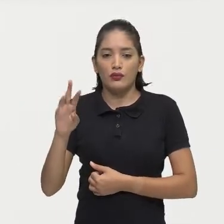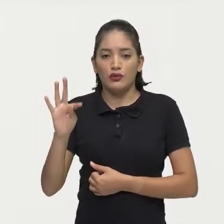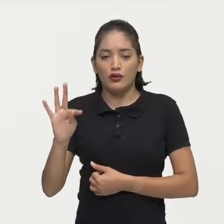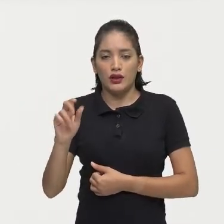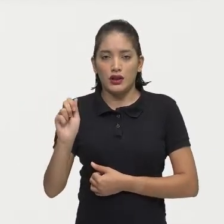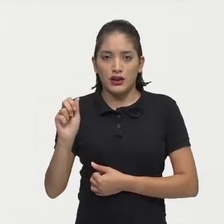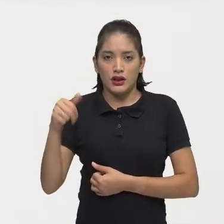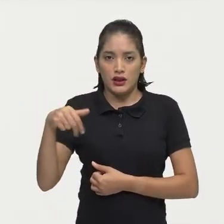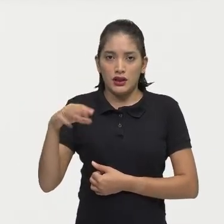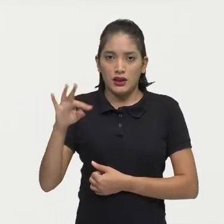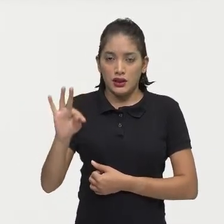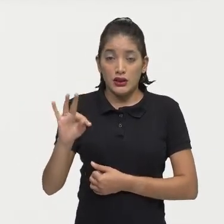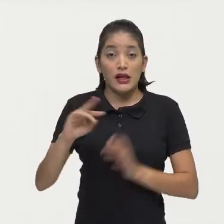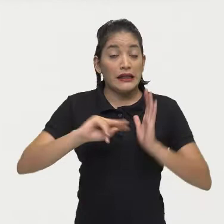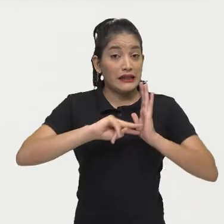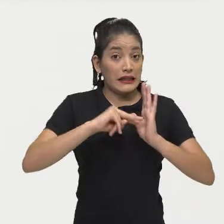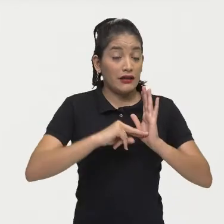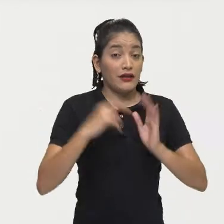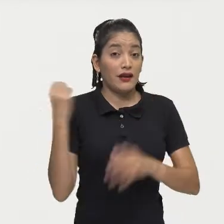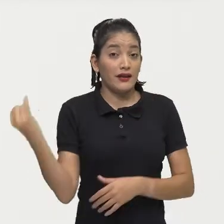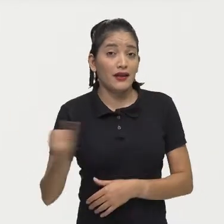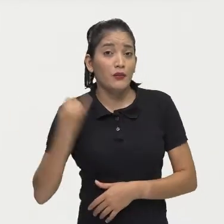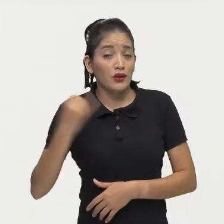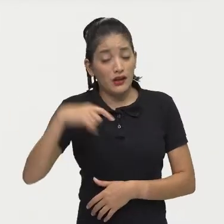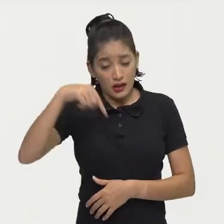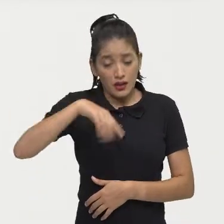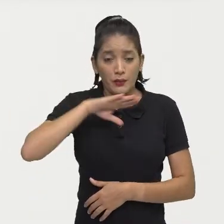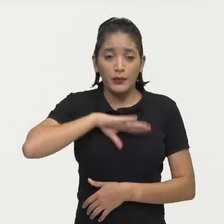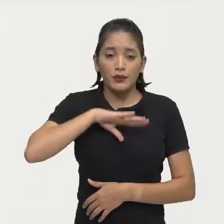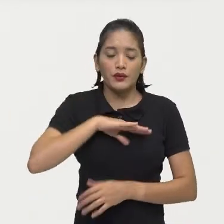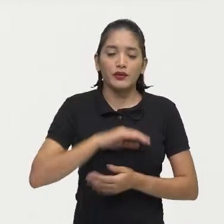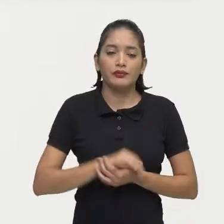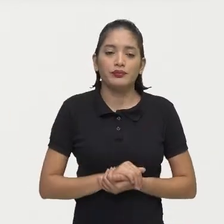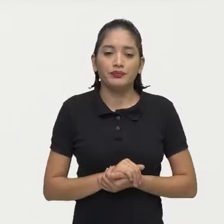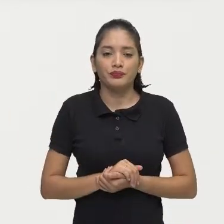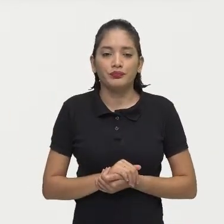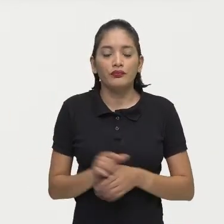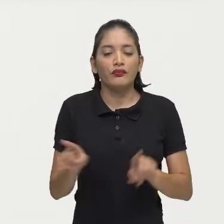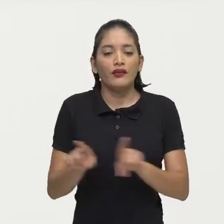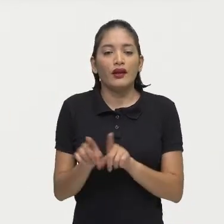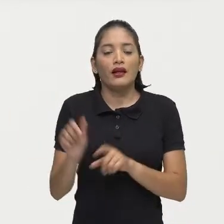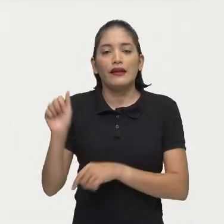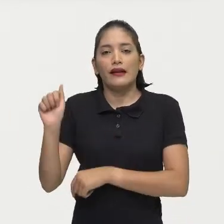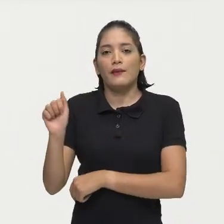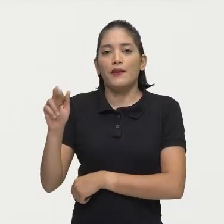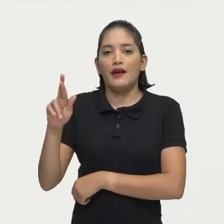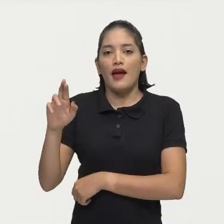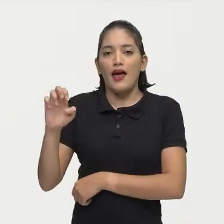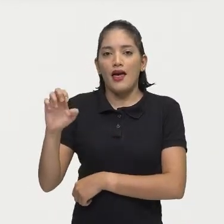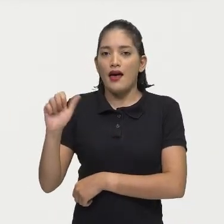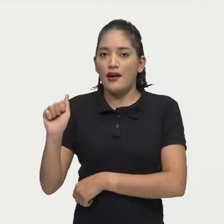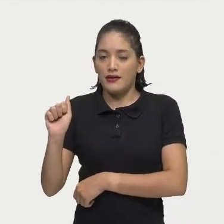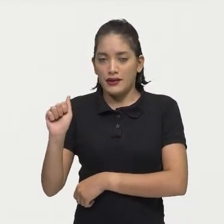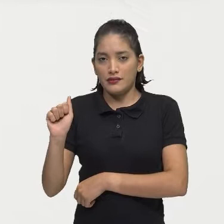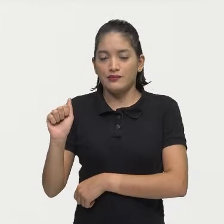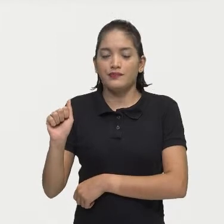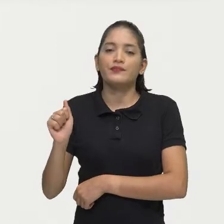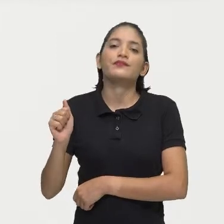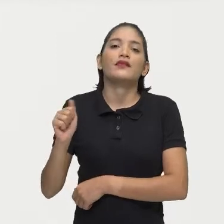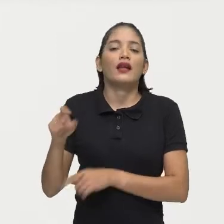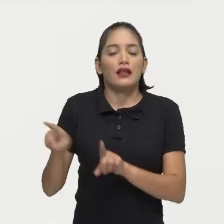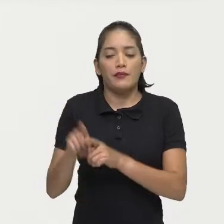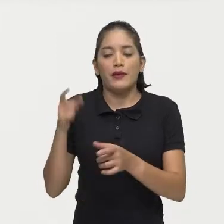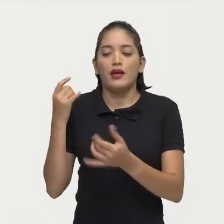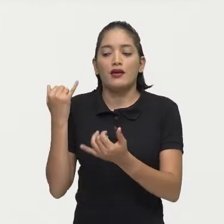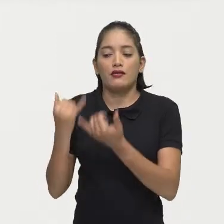ok? Importante. Eu tenho a palavra area também, que são palavras